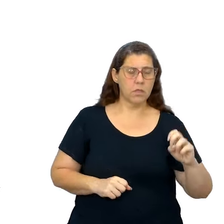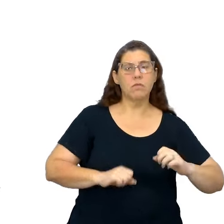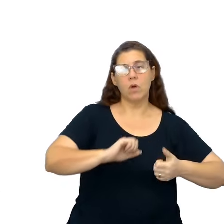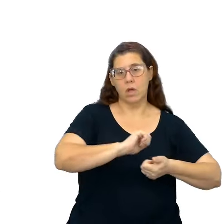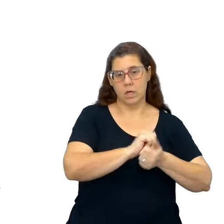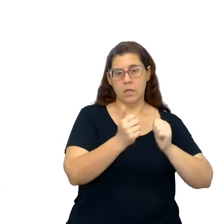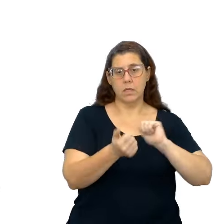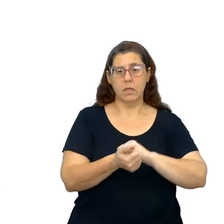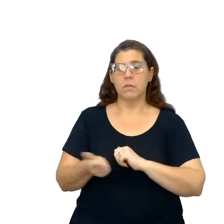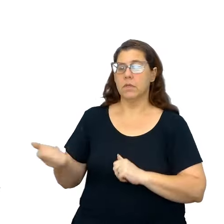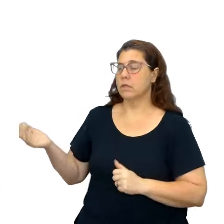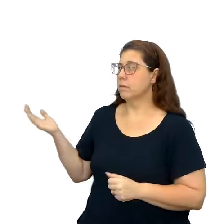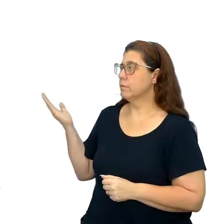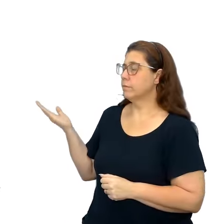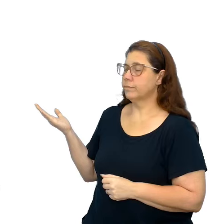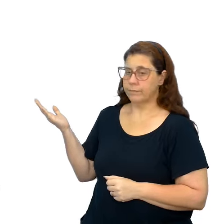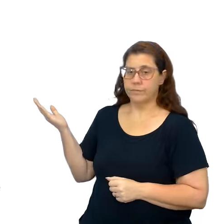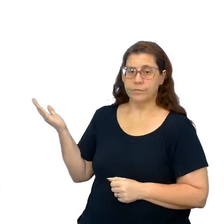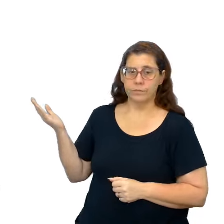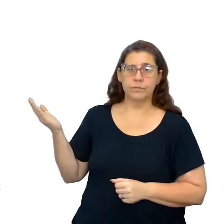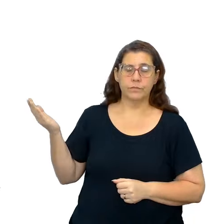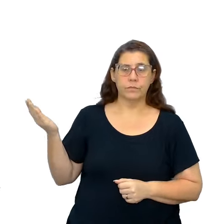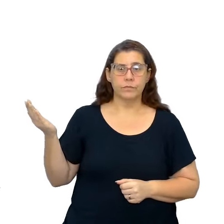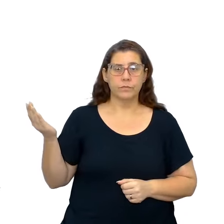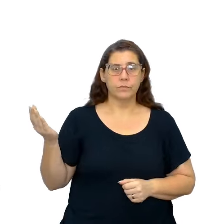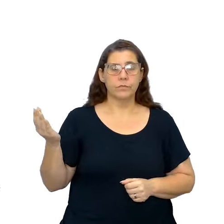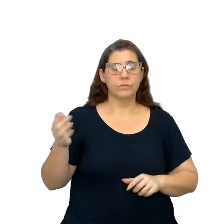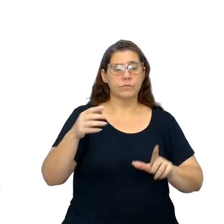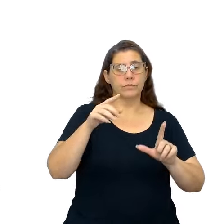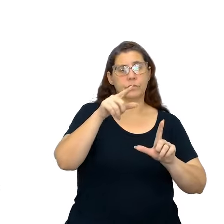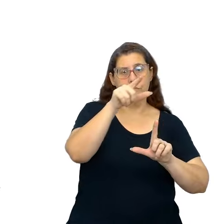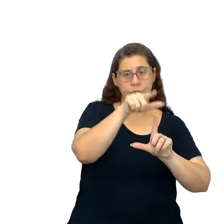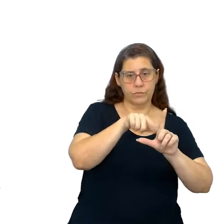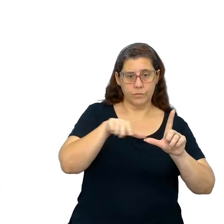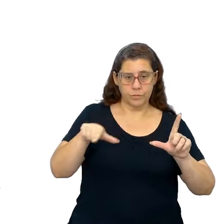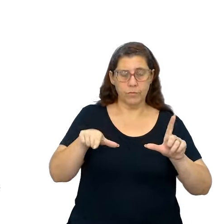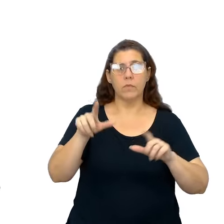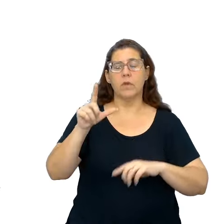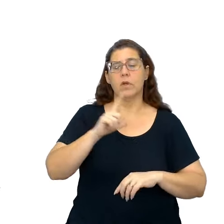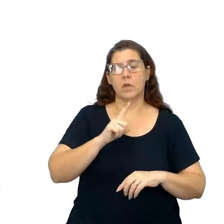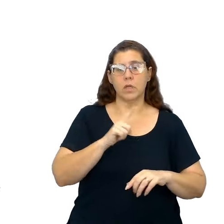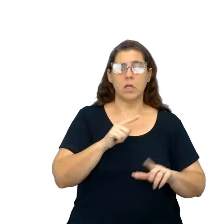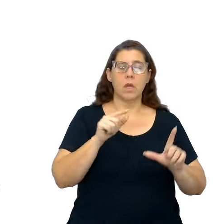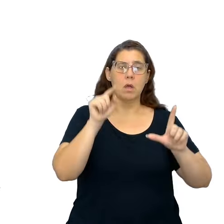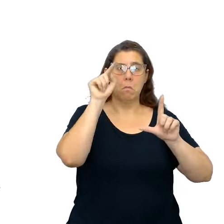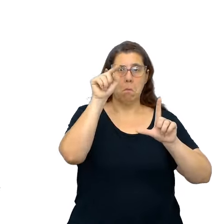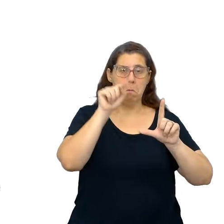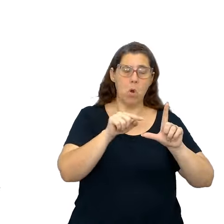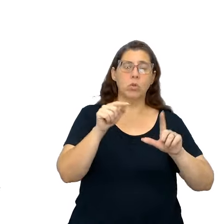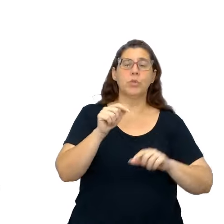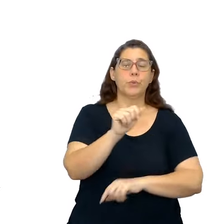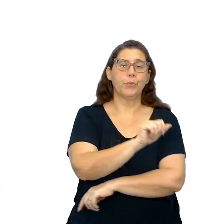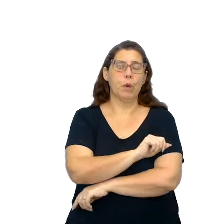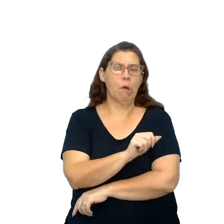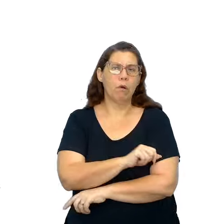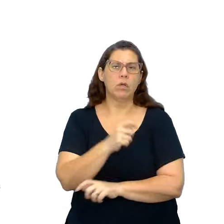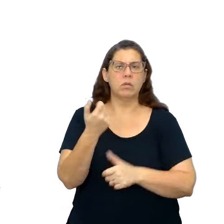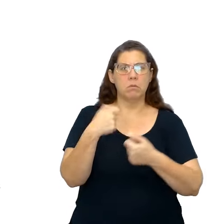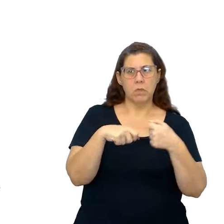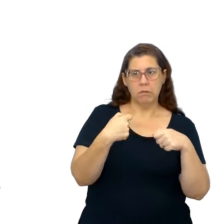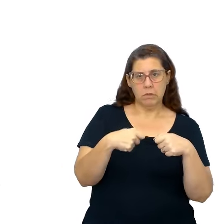atividade onde é dado o plano cartesiano, uma reta, e é dado um ponto, e o estudante, o comando